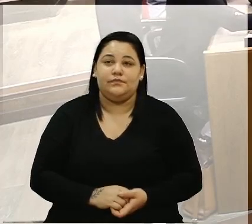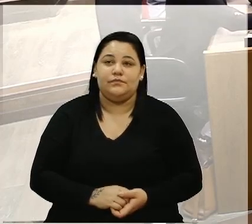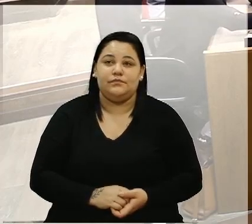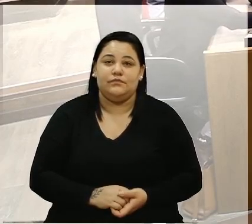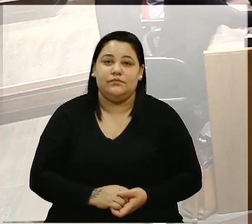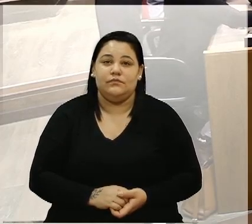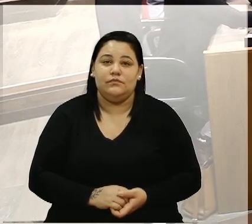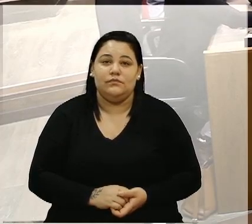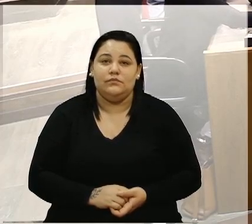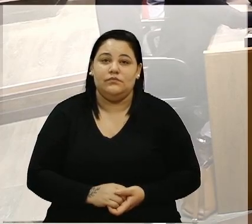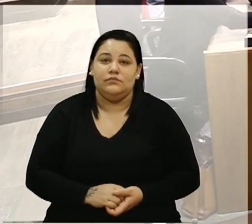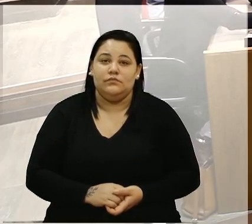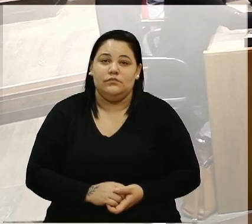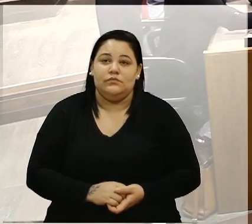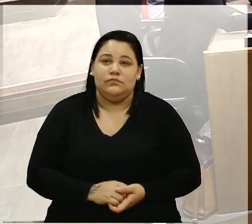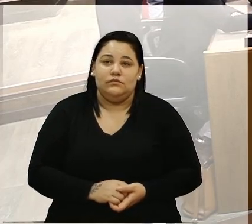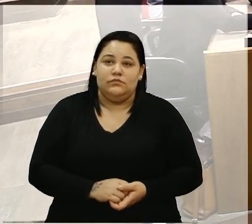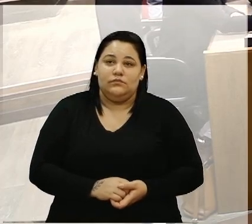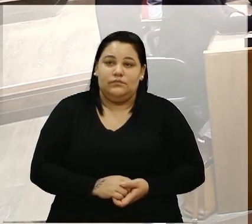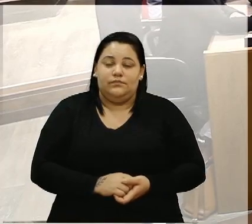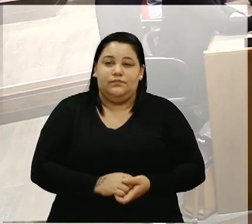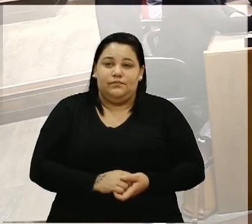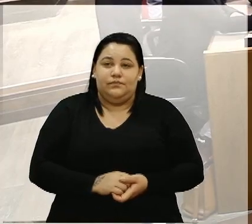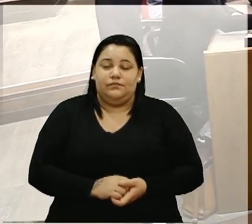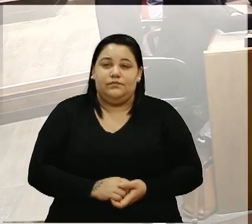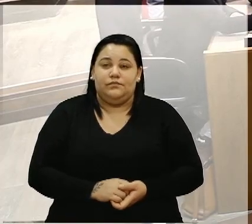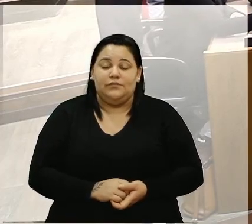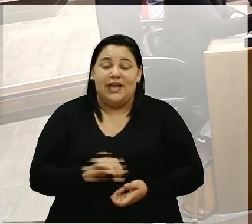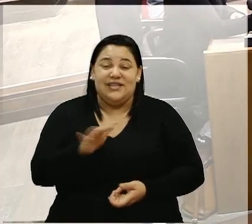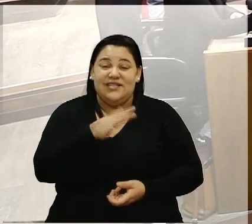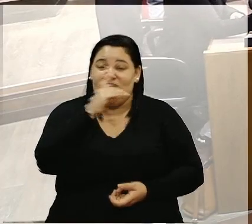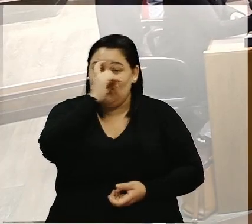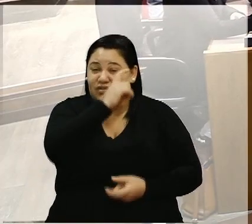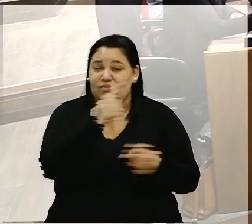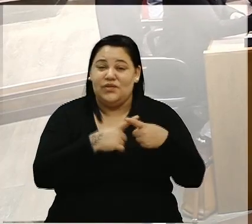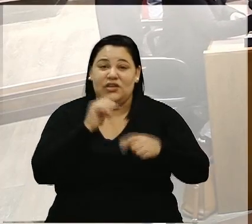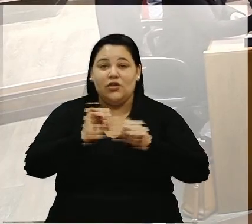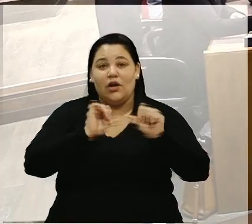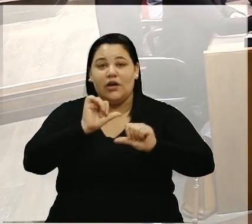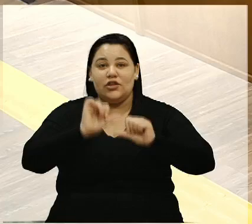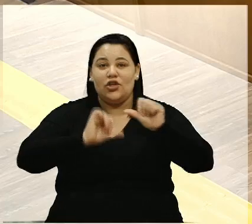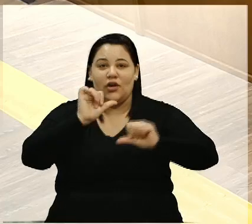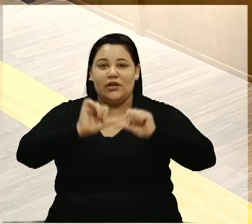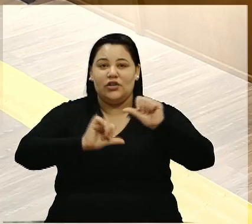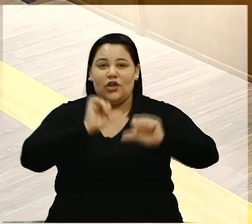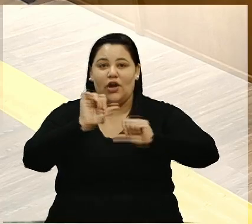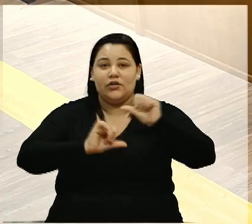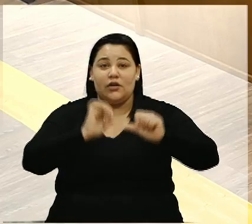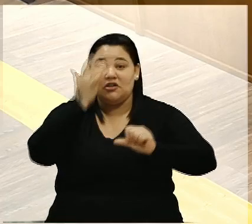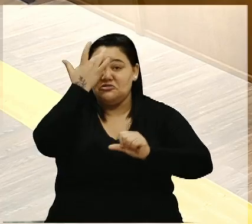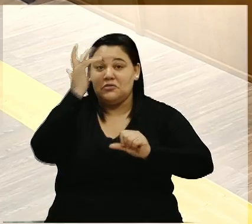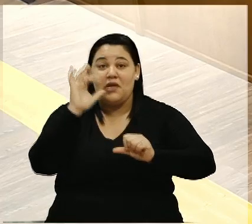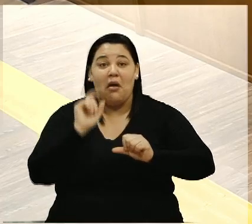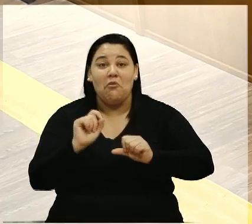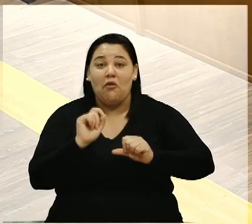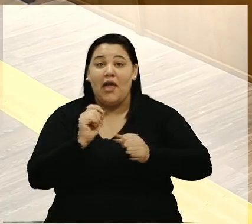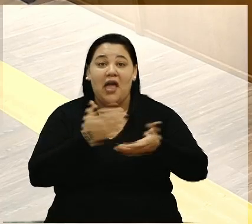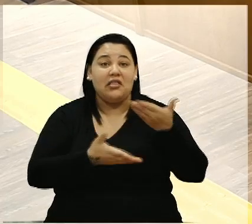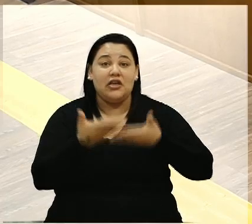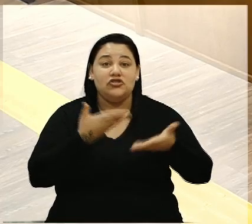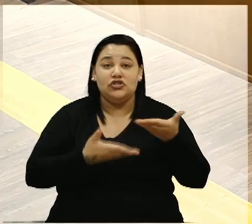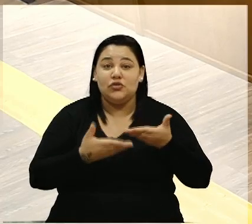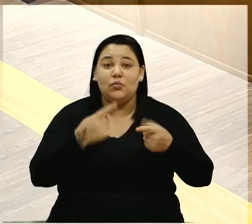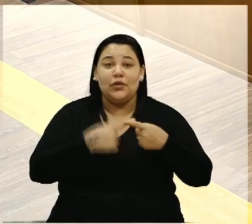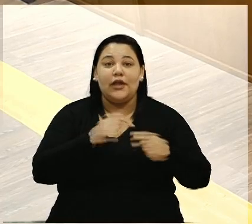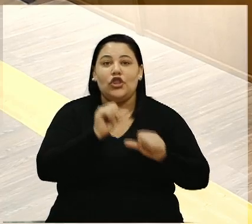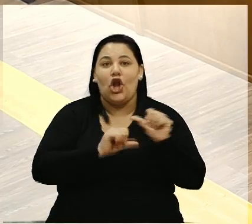há uma dificuldade muito grande lá porque troca o diretor a cada pouco e aí a gente não sabe se o que encaminhamos vai ser encaminhado, vai ser solucionado, aí